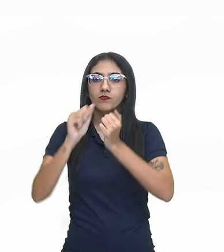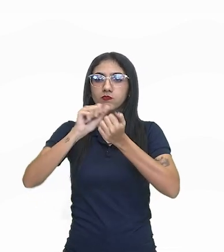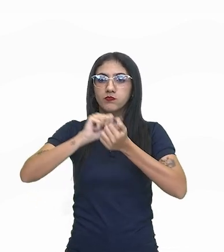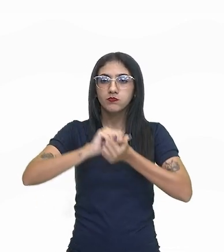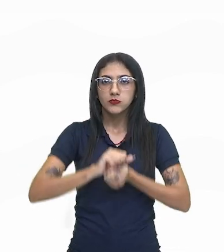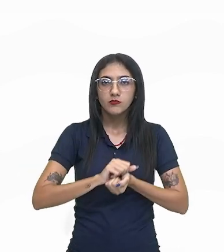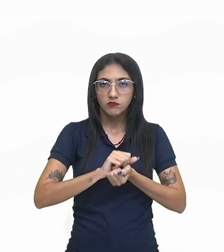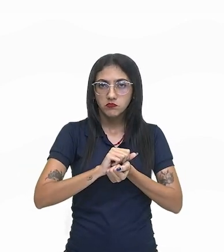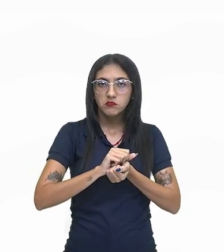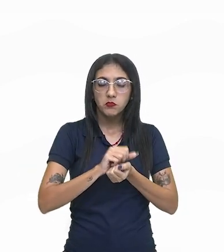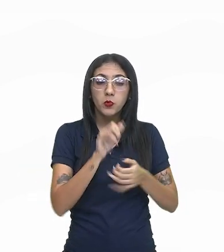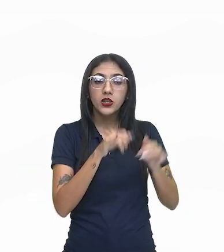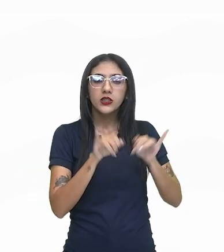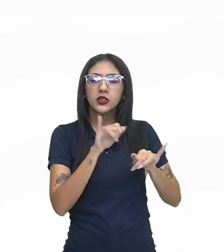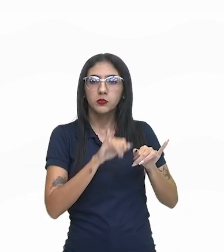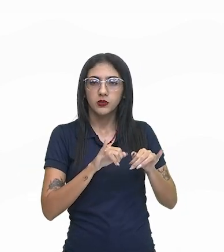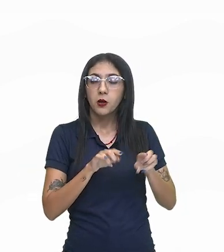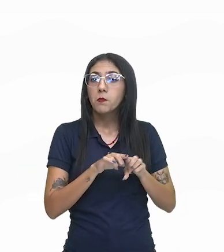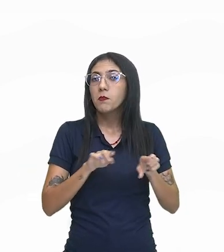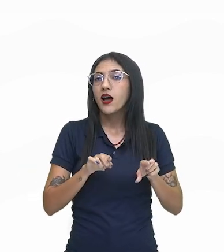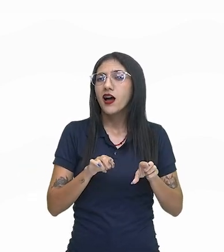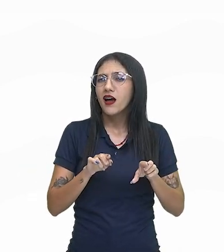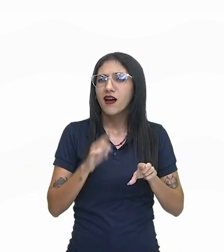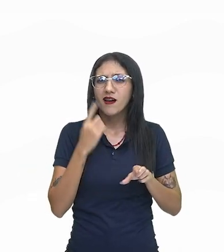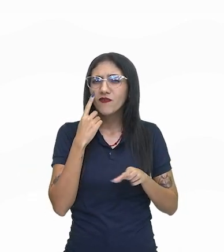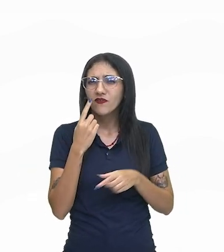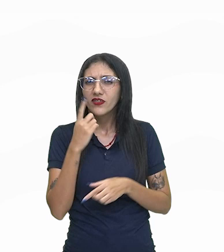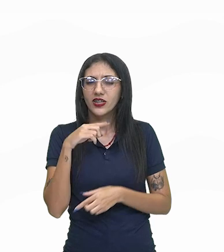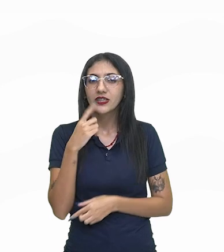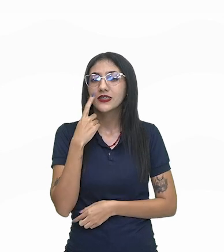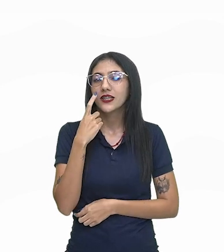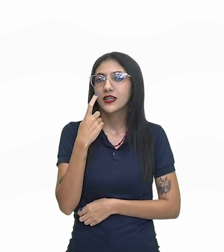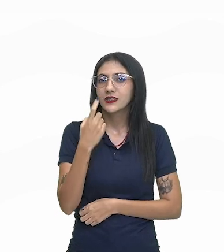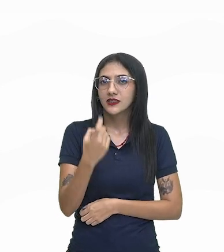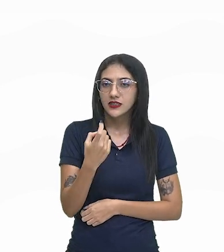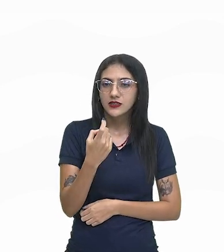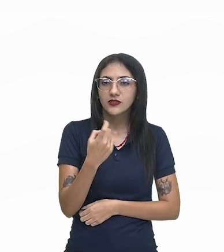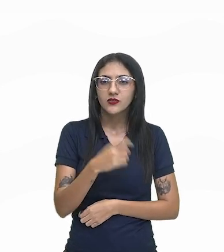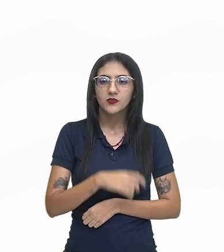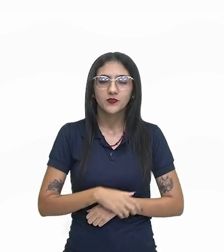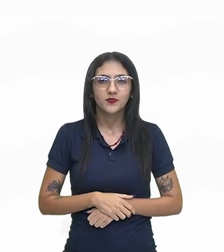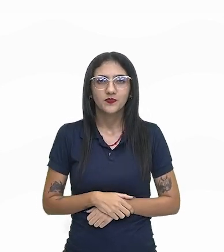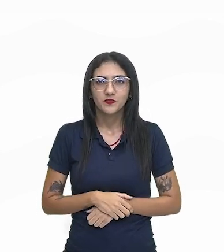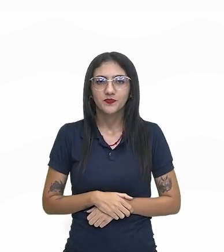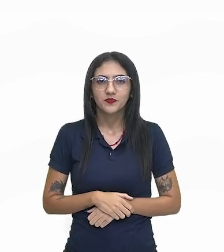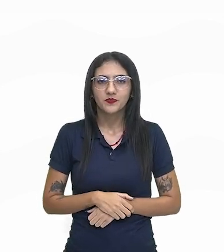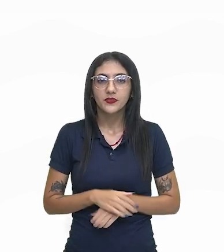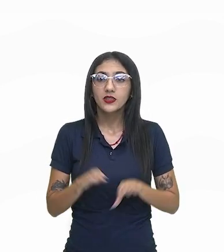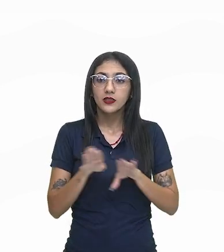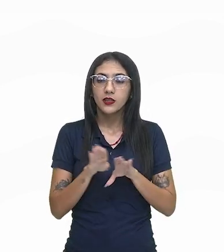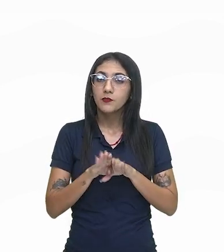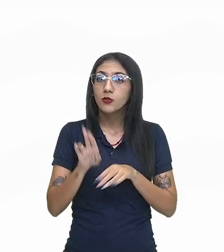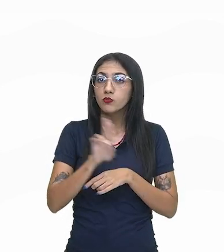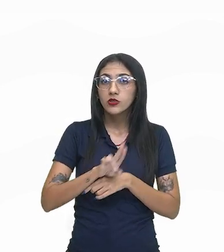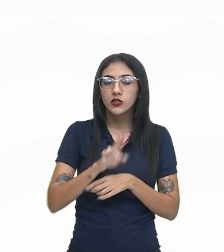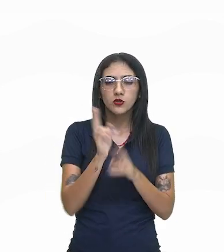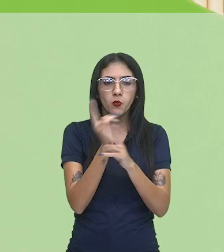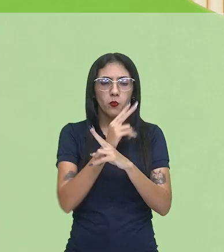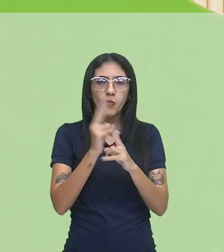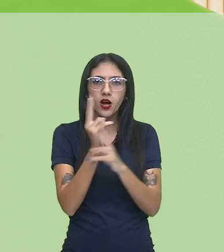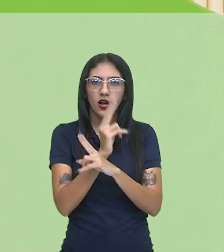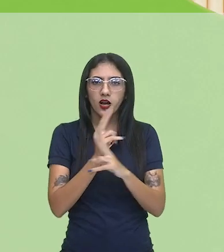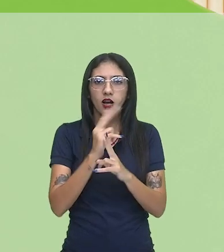energia química. Mas olha só que interessante, além disso, vai pegar o que está disponível na atmosfera, que em